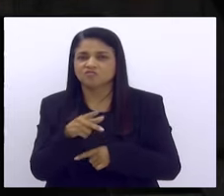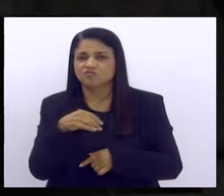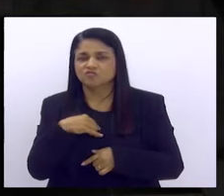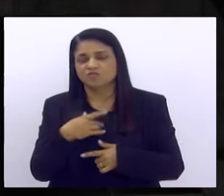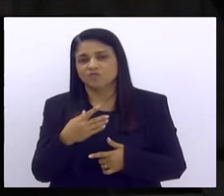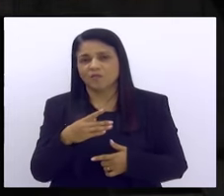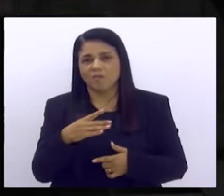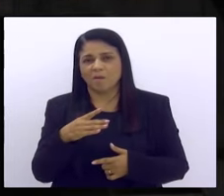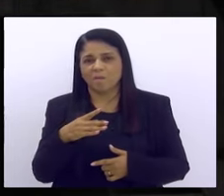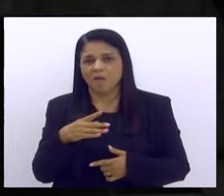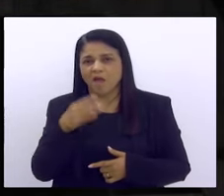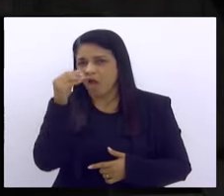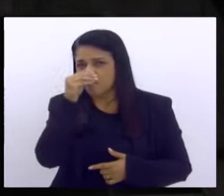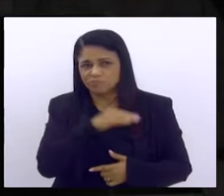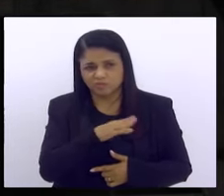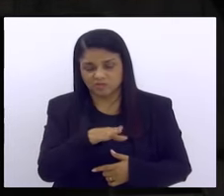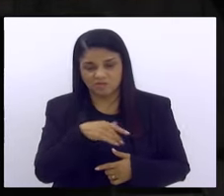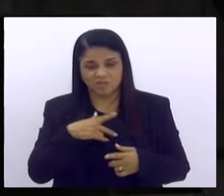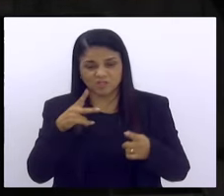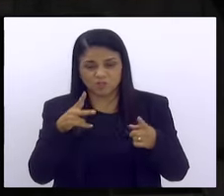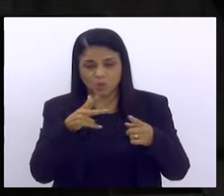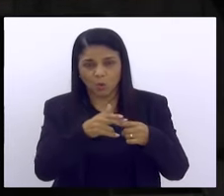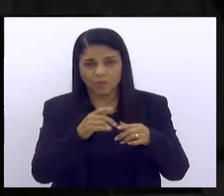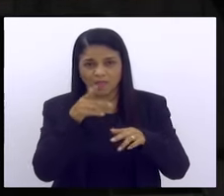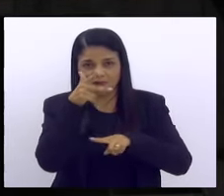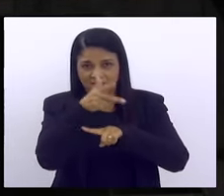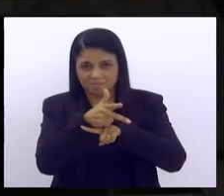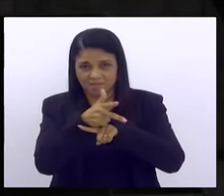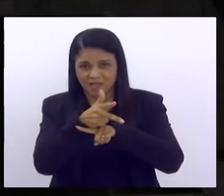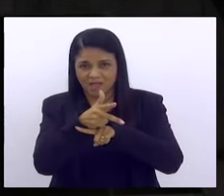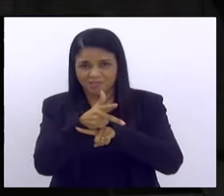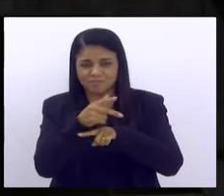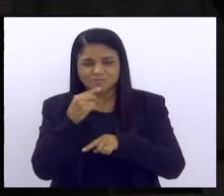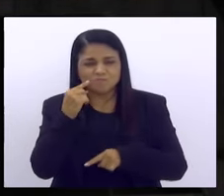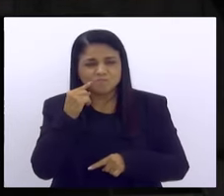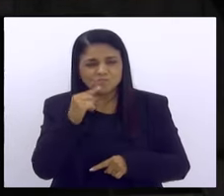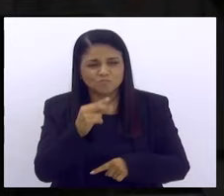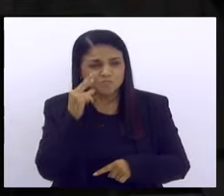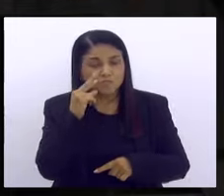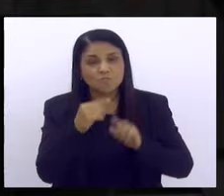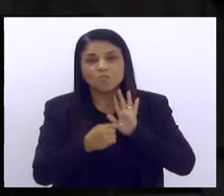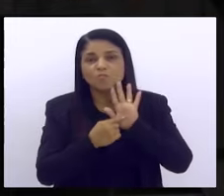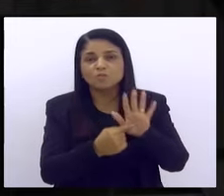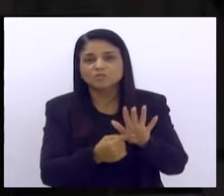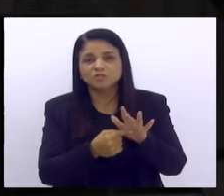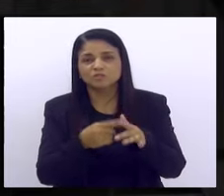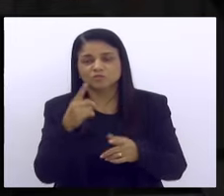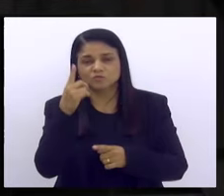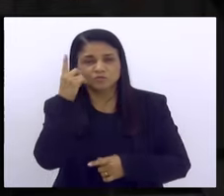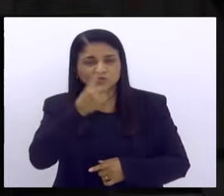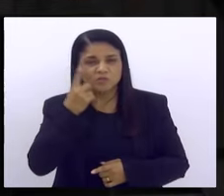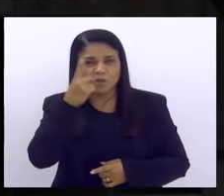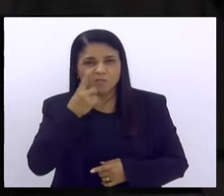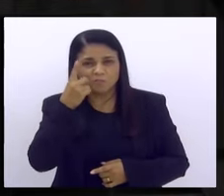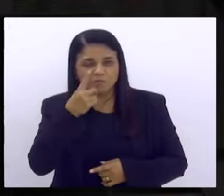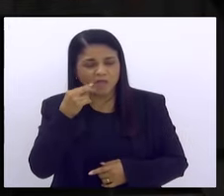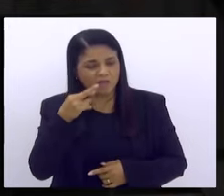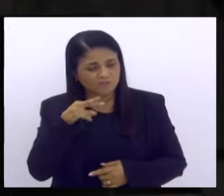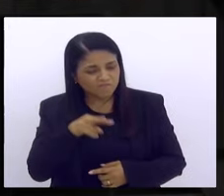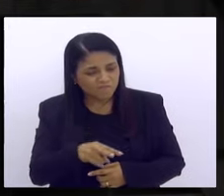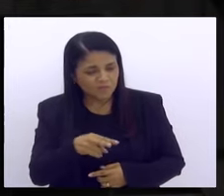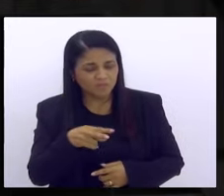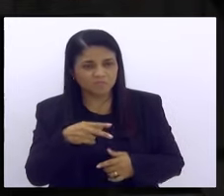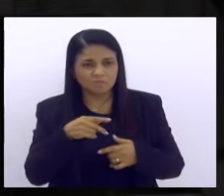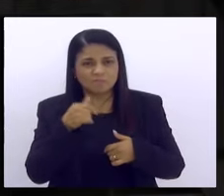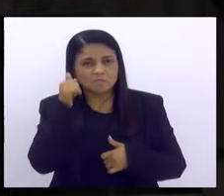um corte, mostrando a insatisfação dos deputados ao verem aquela senhora morrendo dentro do